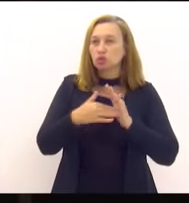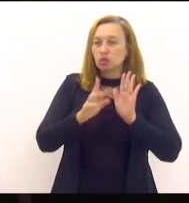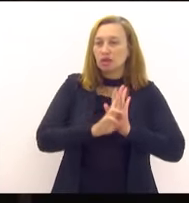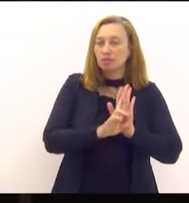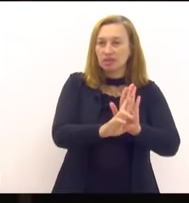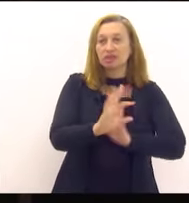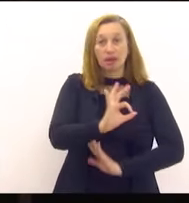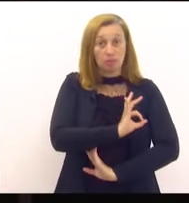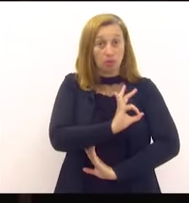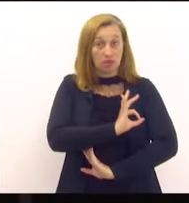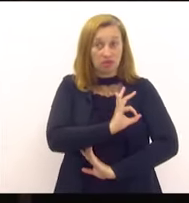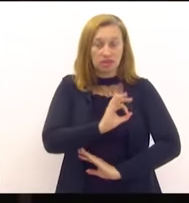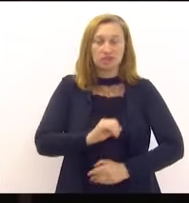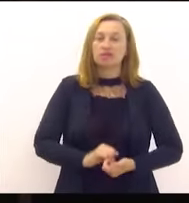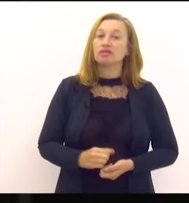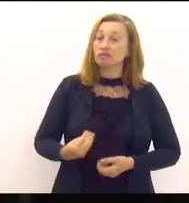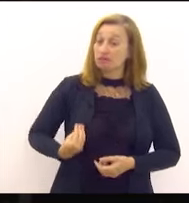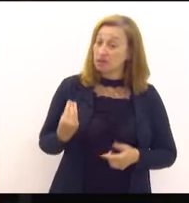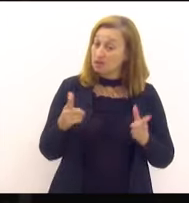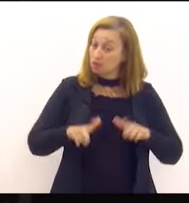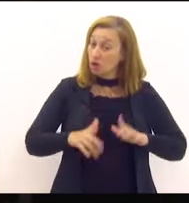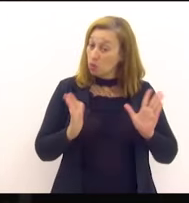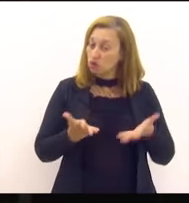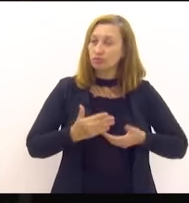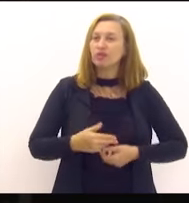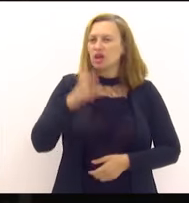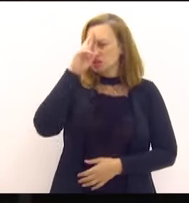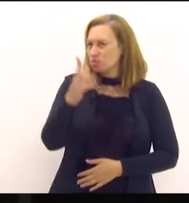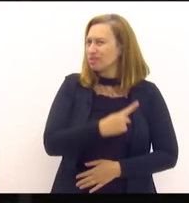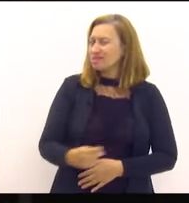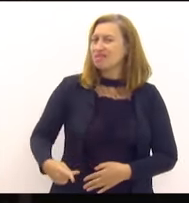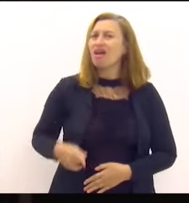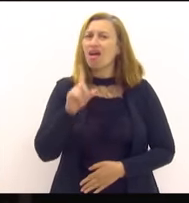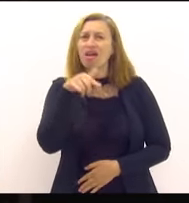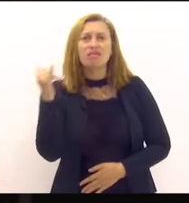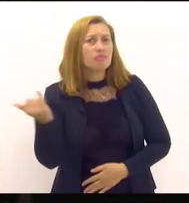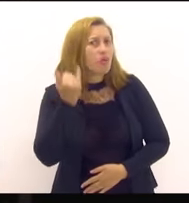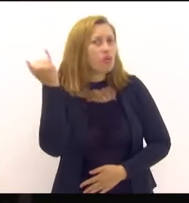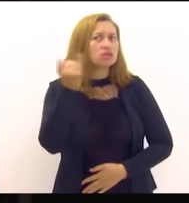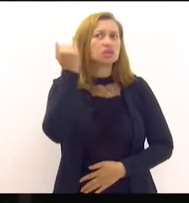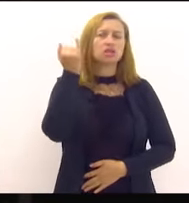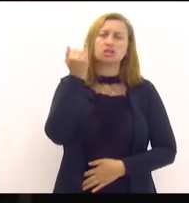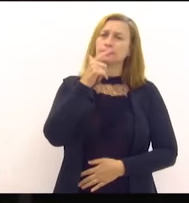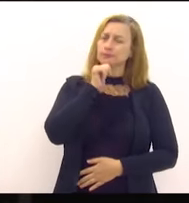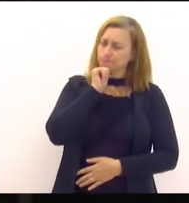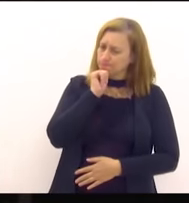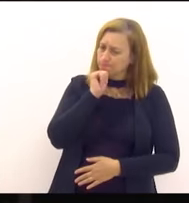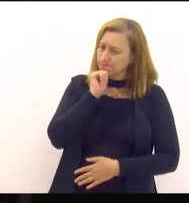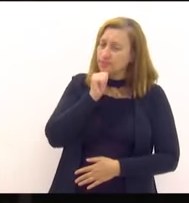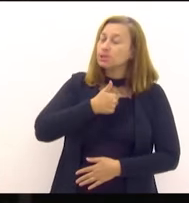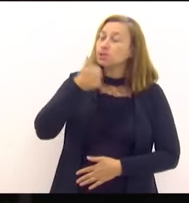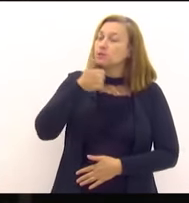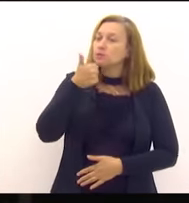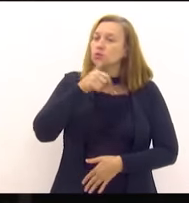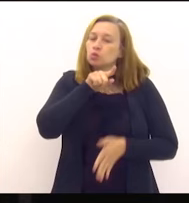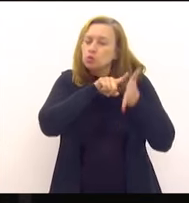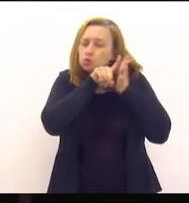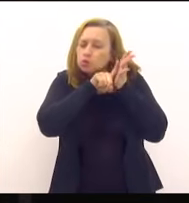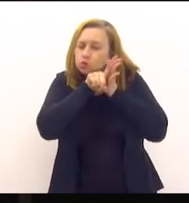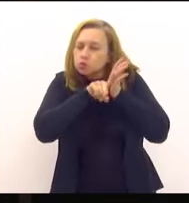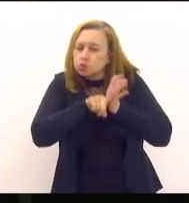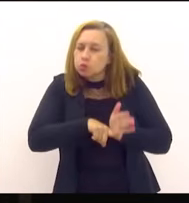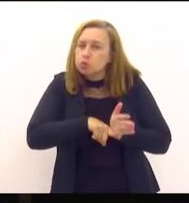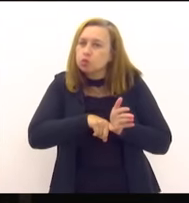da polícia que estão aqui hoje. Presidente, é importante que a gente faça, em primeiro lugar, uma análise